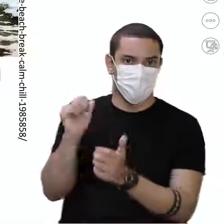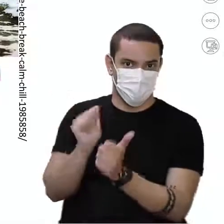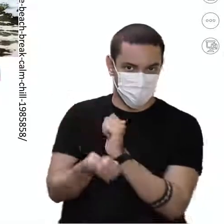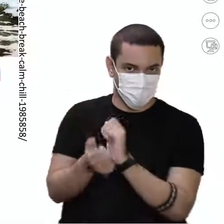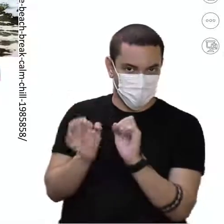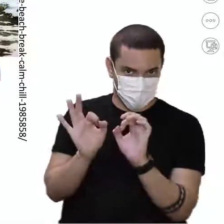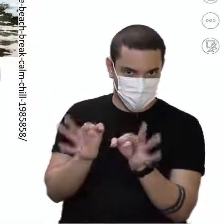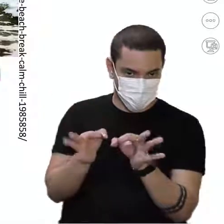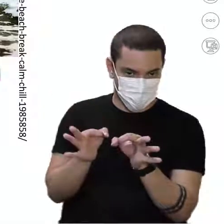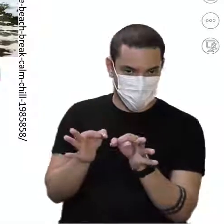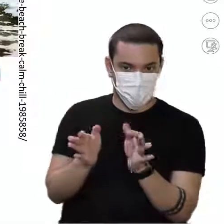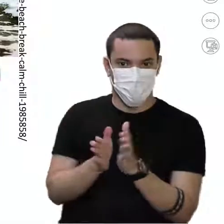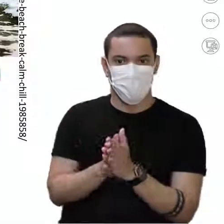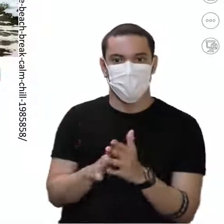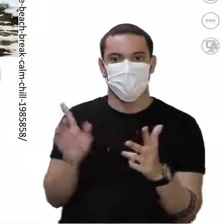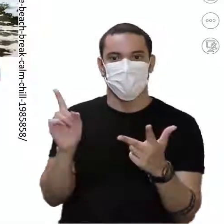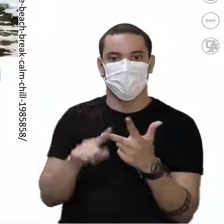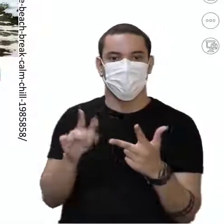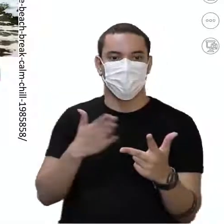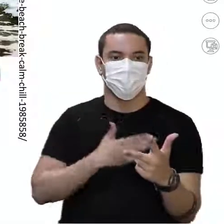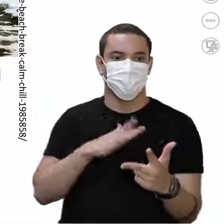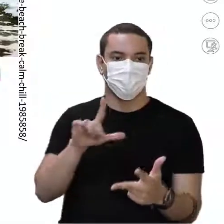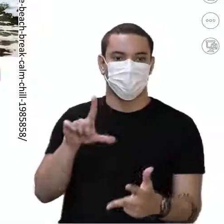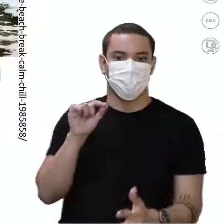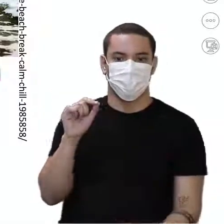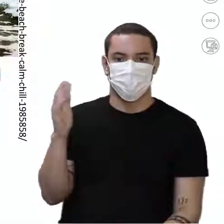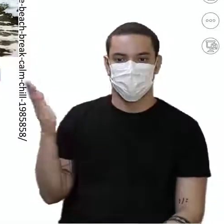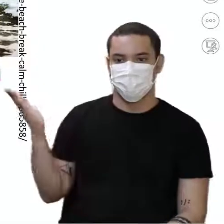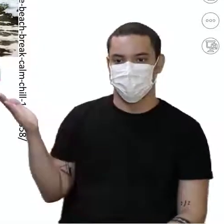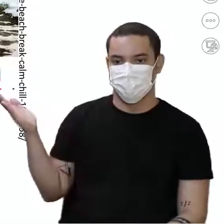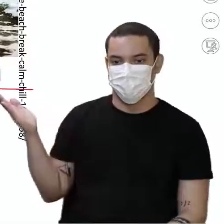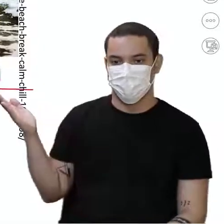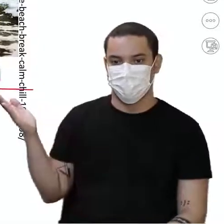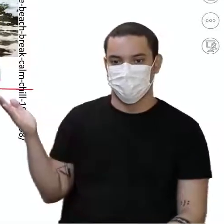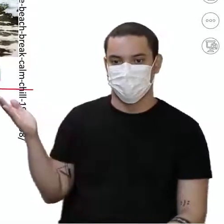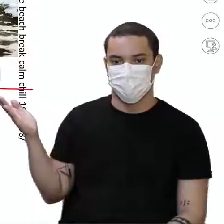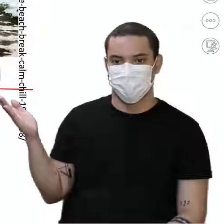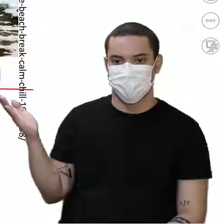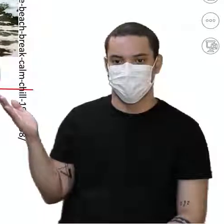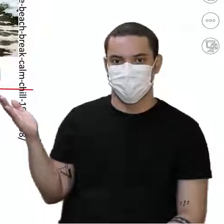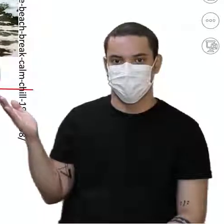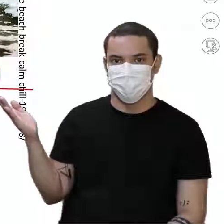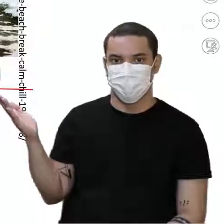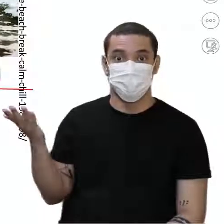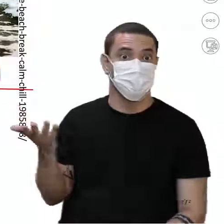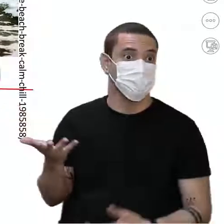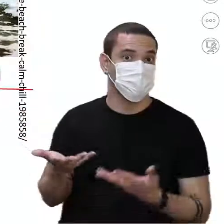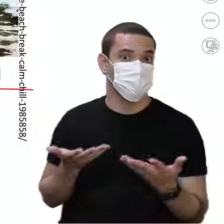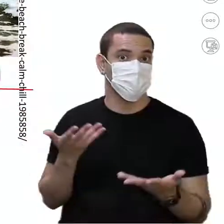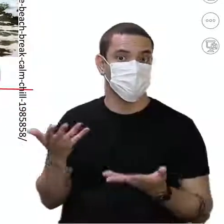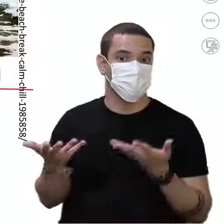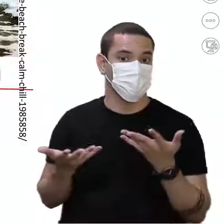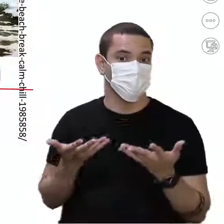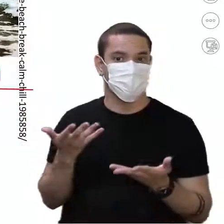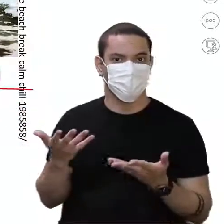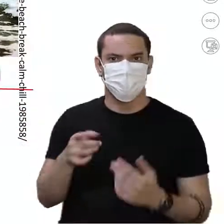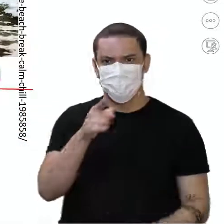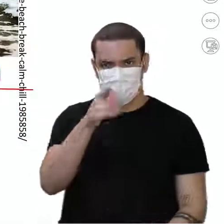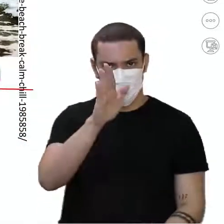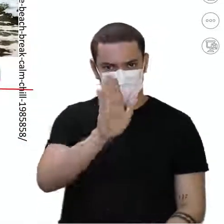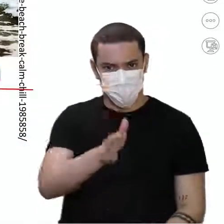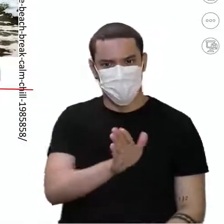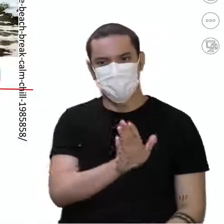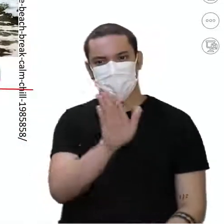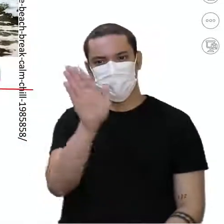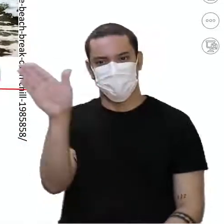futebol? E aí essa aqui que é a minha preferida, obviamente, the beach. The beach. Have you ever been to the beach? Você já